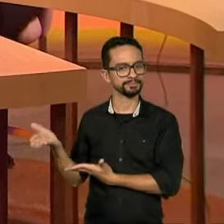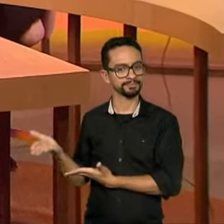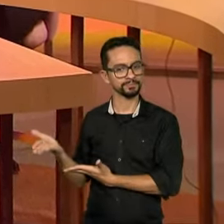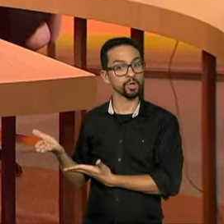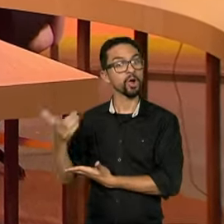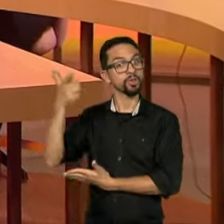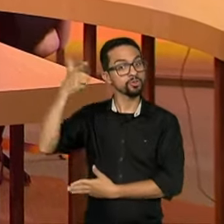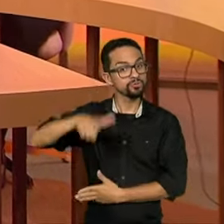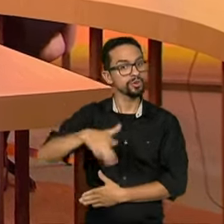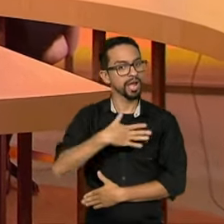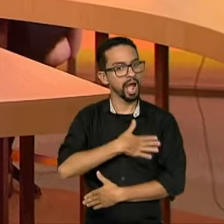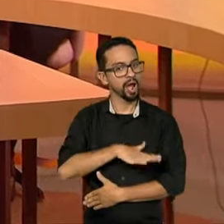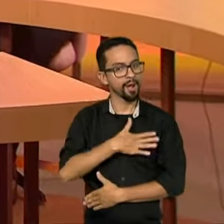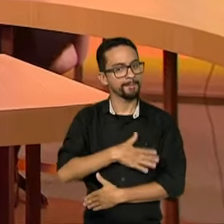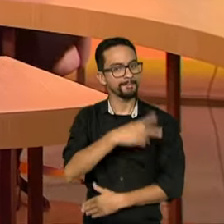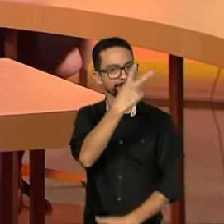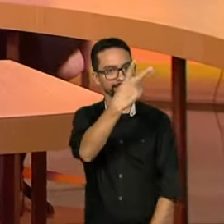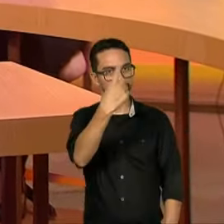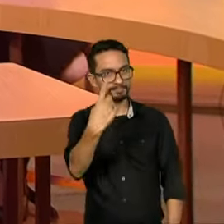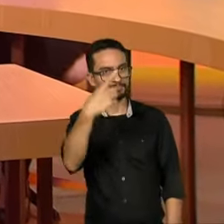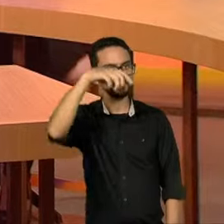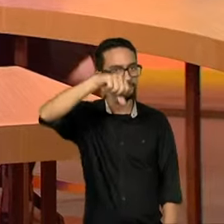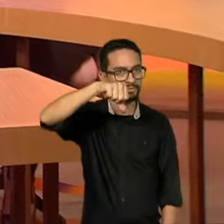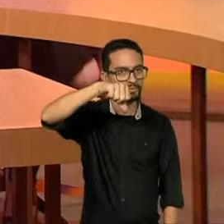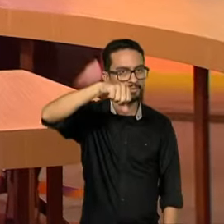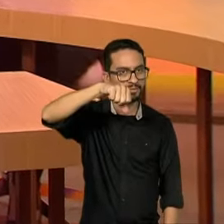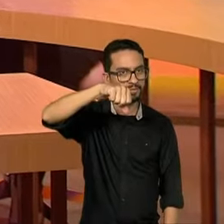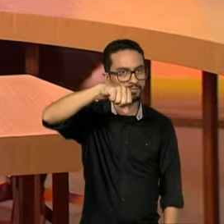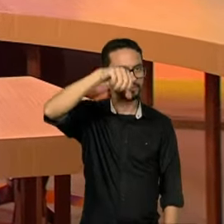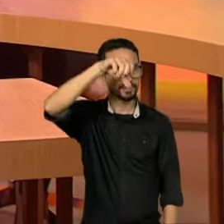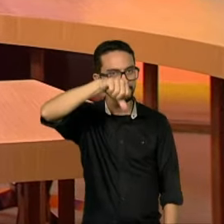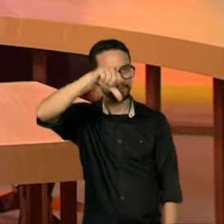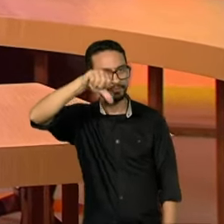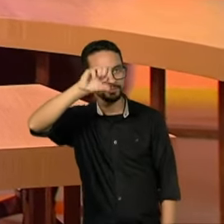219-9903-5329. Vou repetir, hein, gente? Prefixo 21, telefone